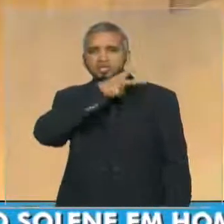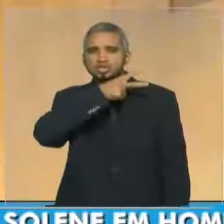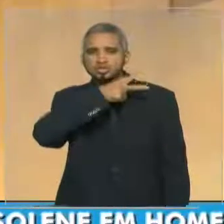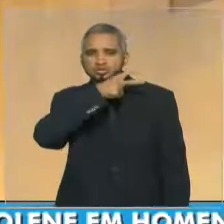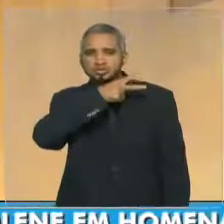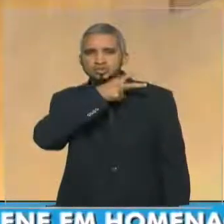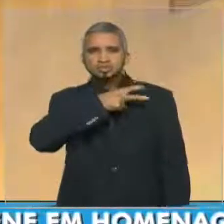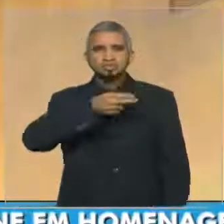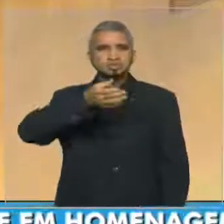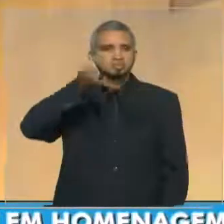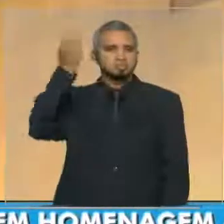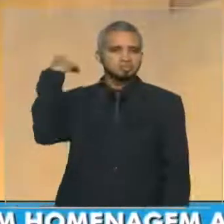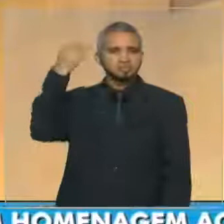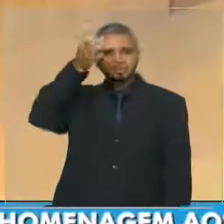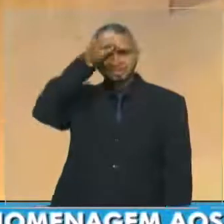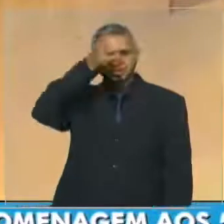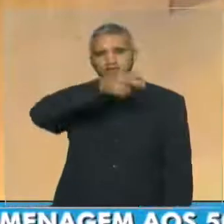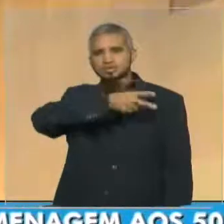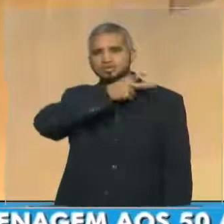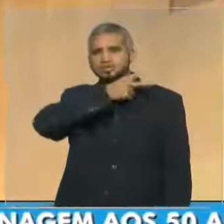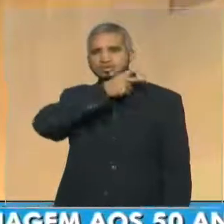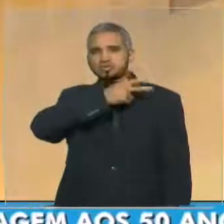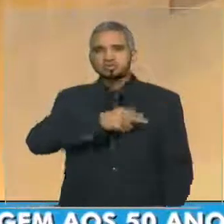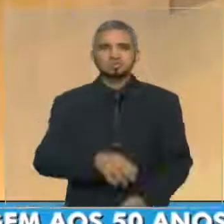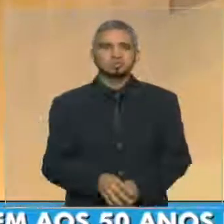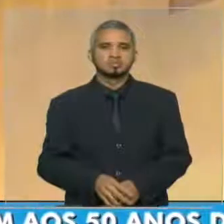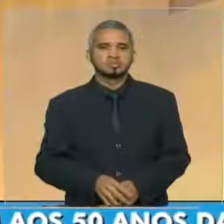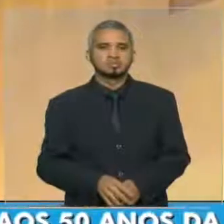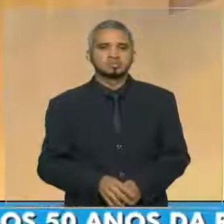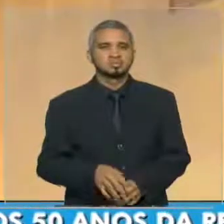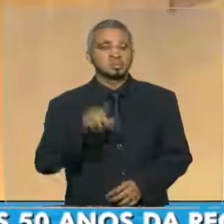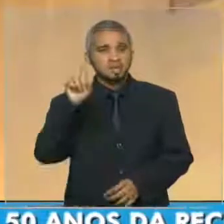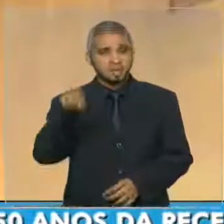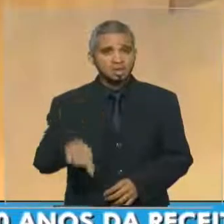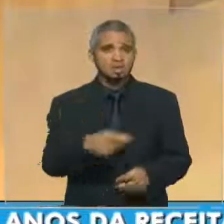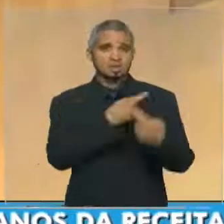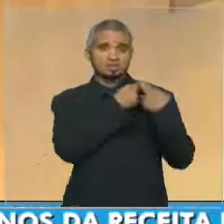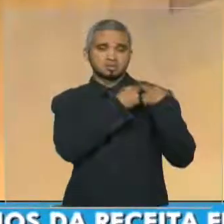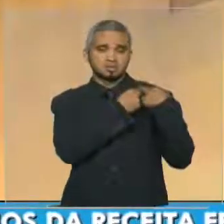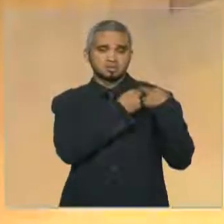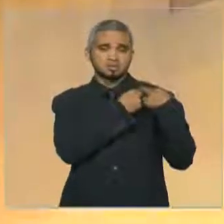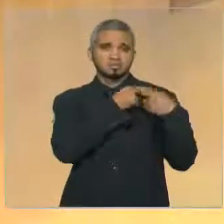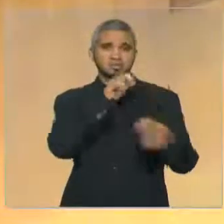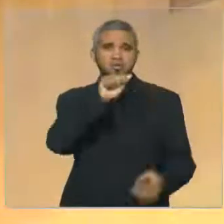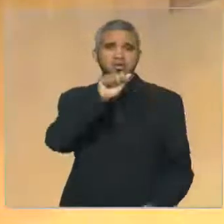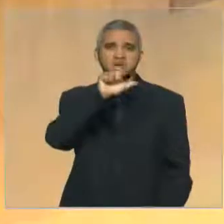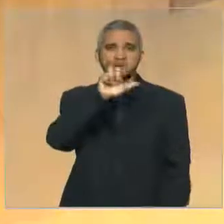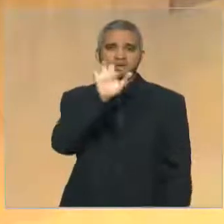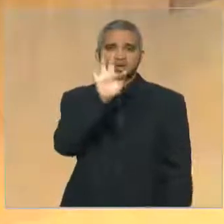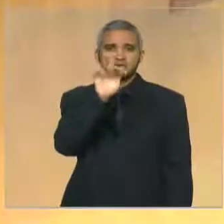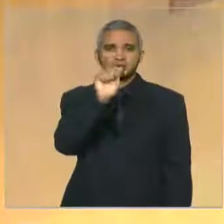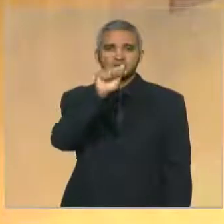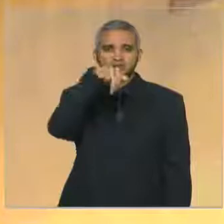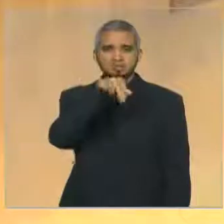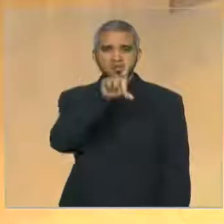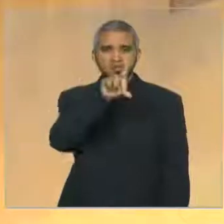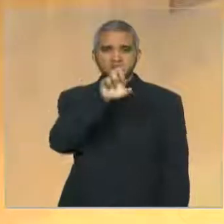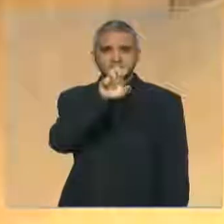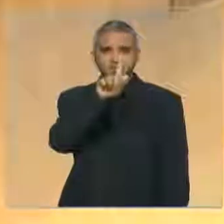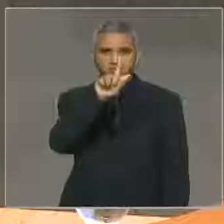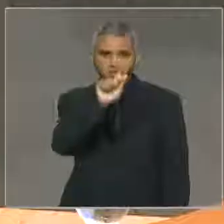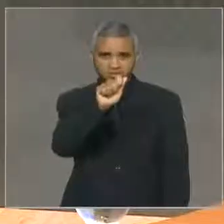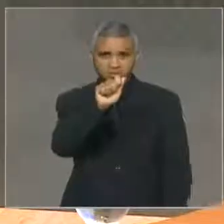avô, que foi guarda-moria na alfândega, no tempo em que a alfândega possuía esse